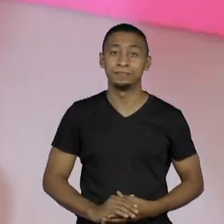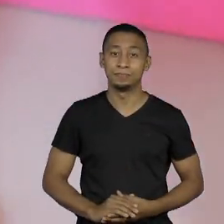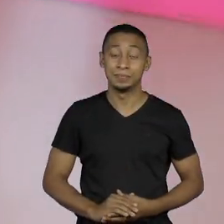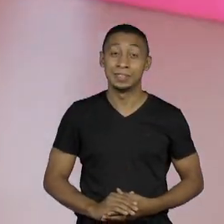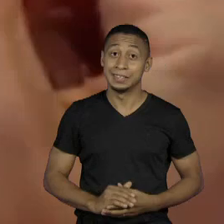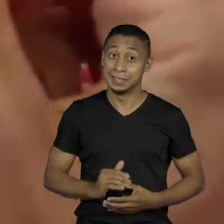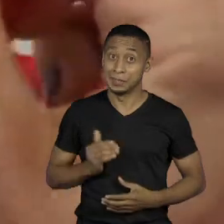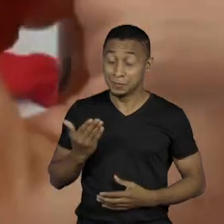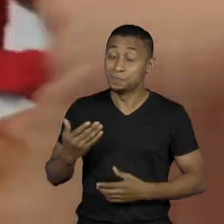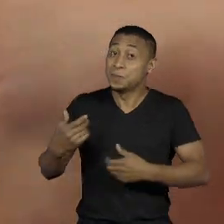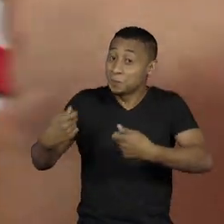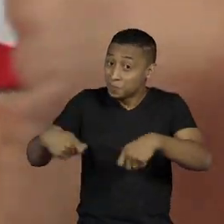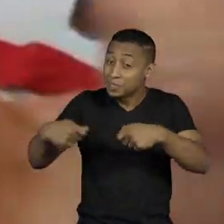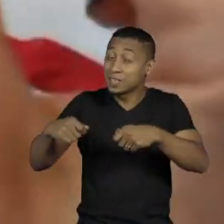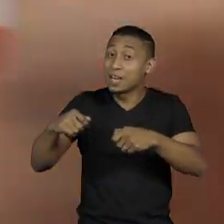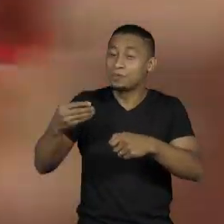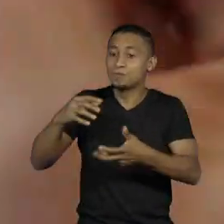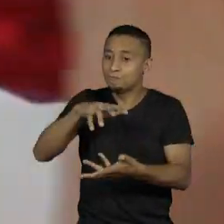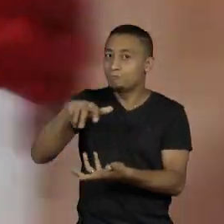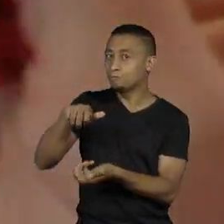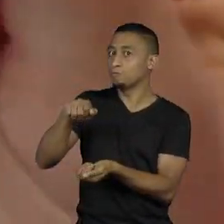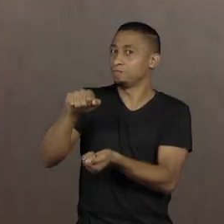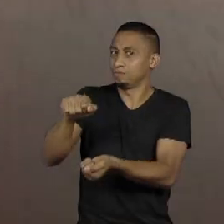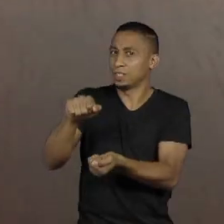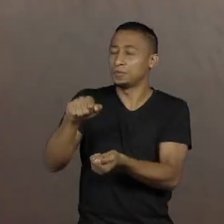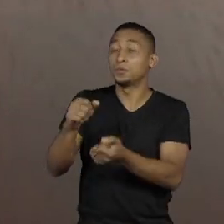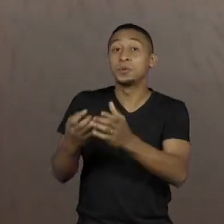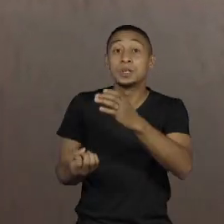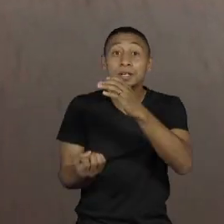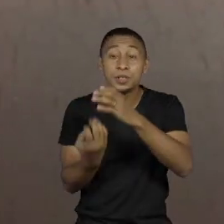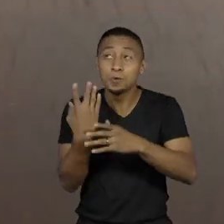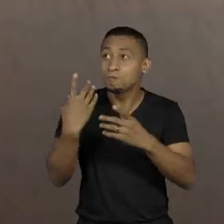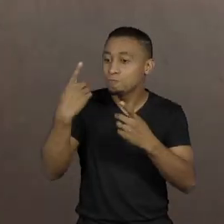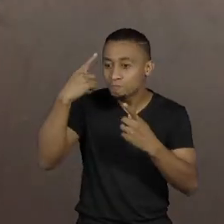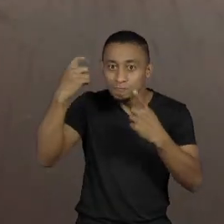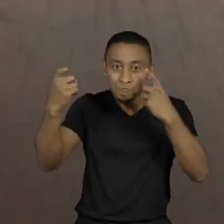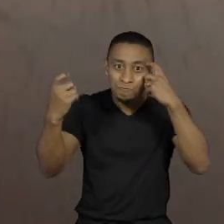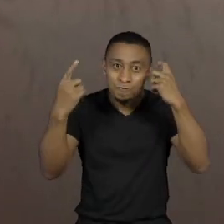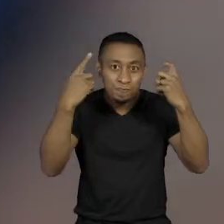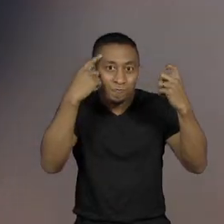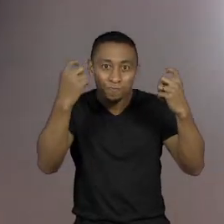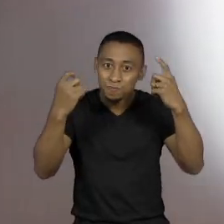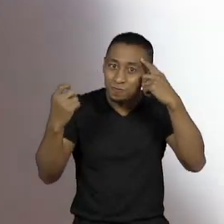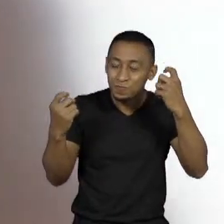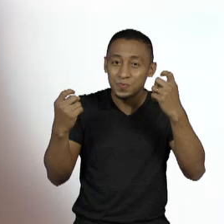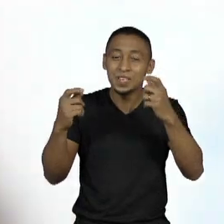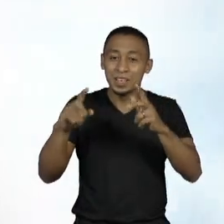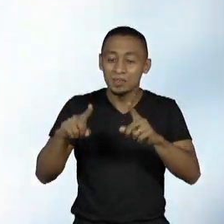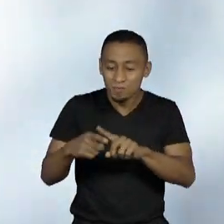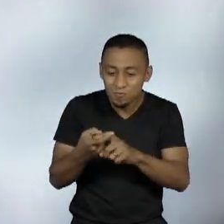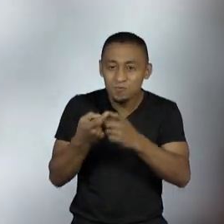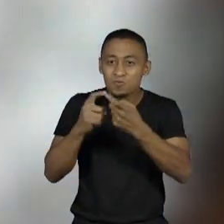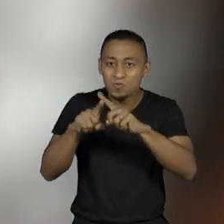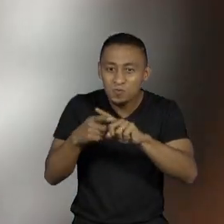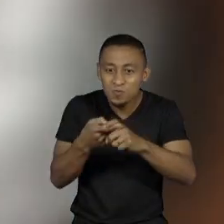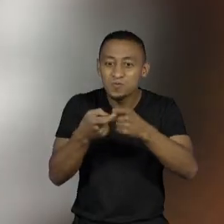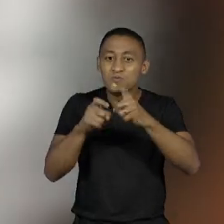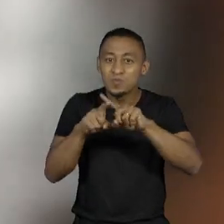Da necessidade de ser sustentável, nasceu a criatividade. De ponto em ponto, cada retalho passou a